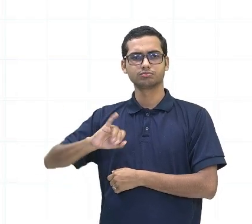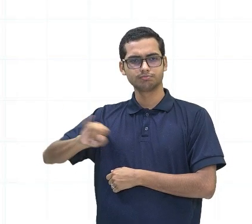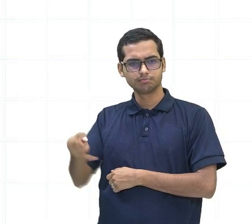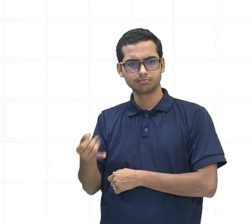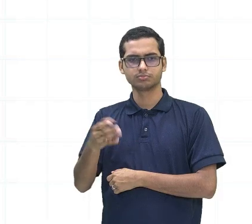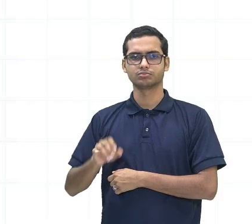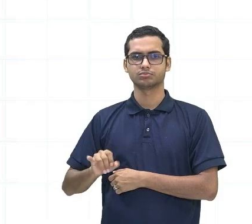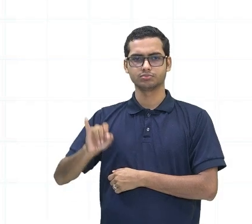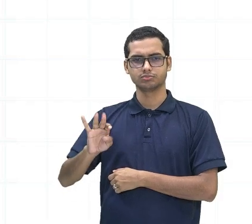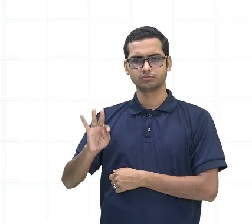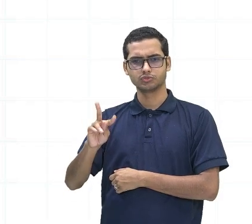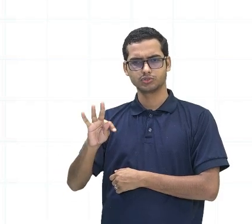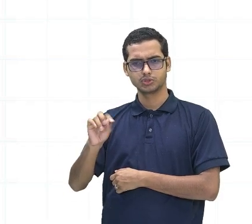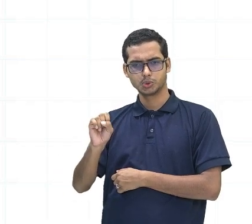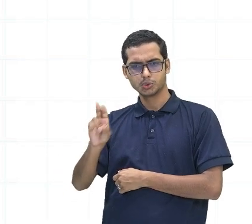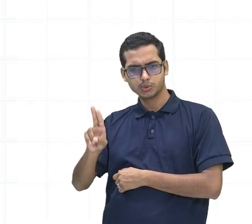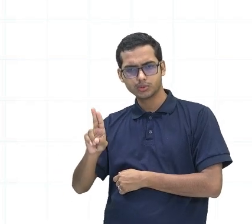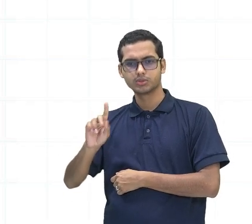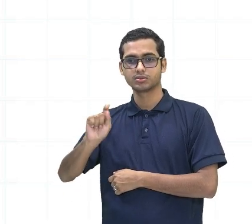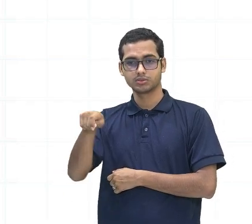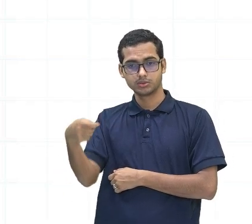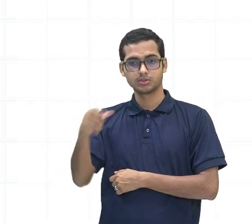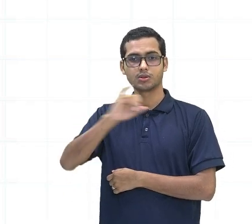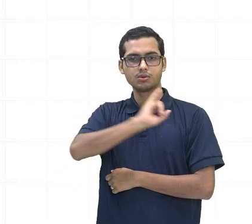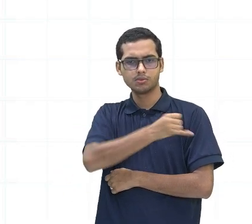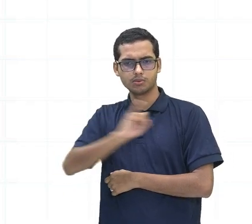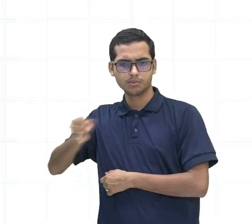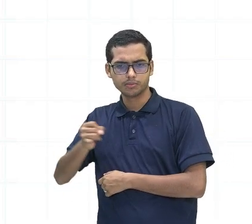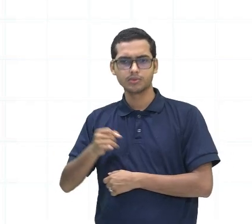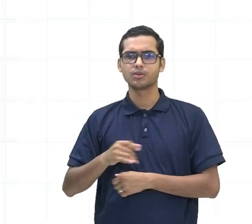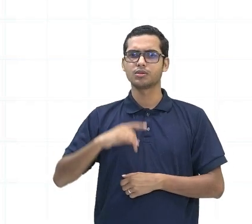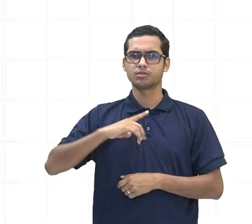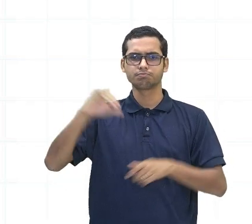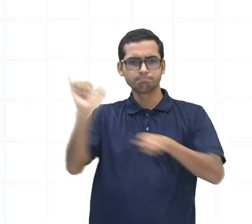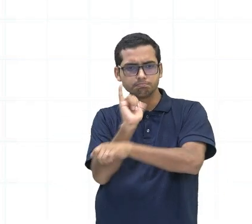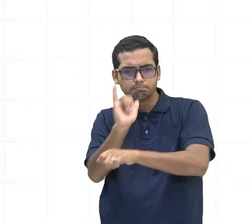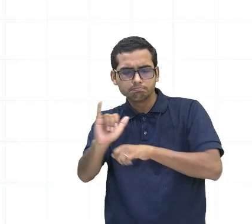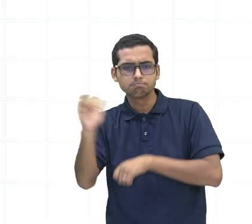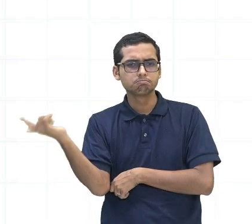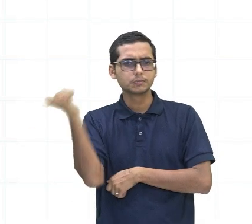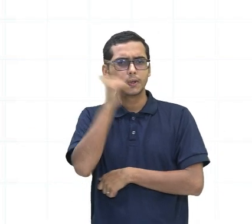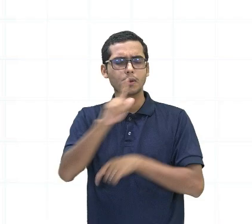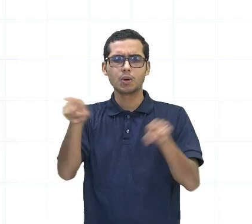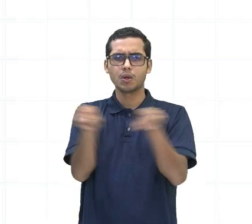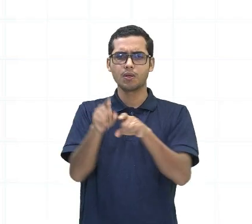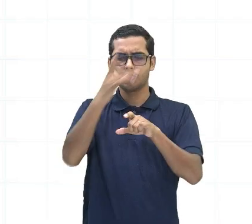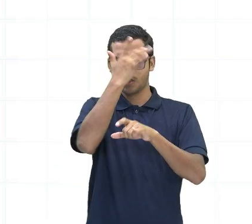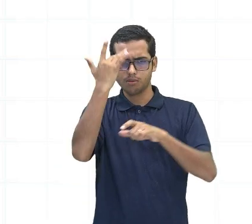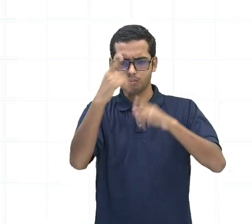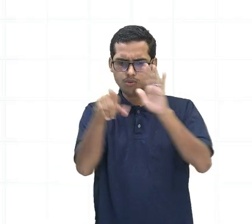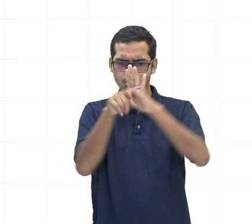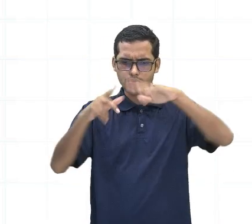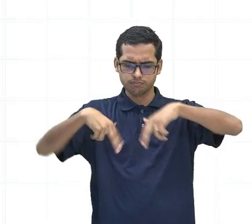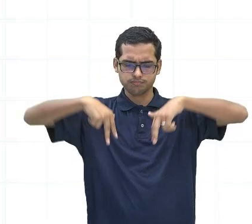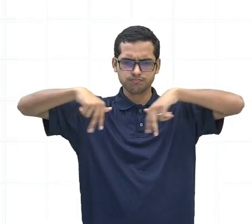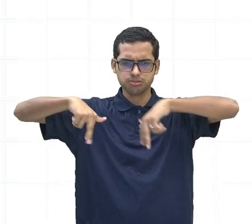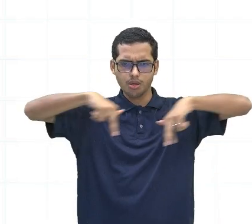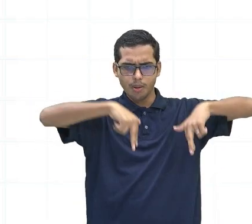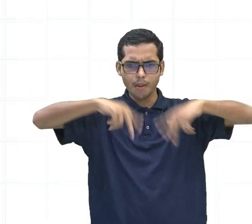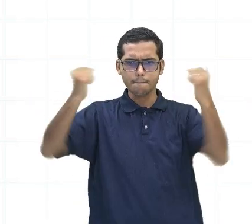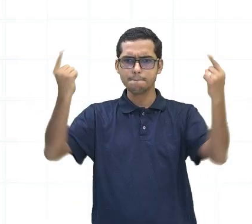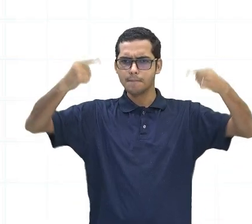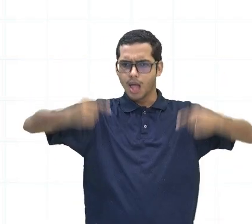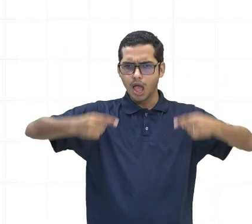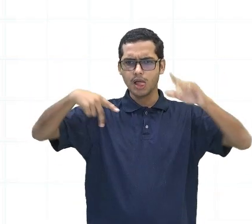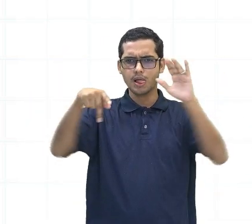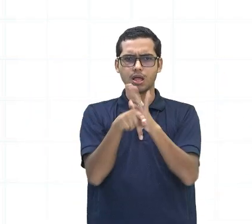como principal estratégia para vencer o seu adversário, lançar esse adversário em queda, ou seja, é uma luta